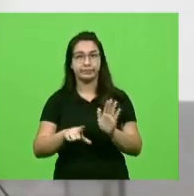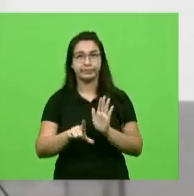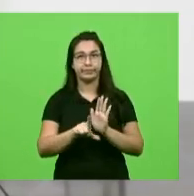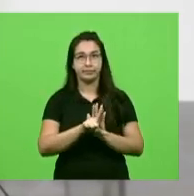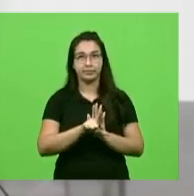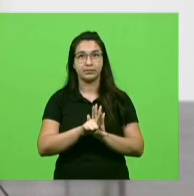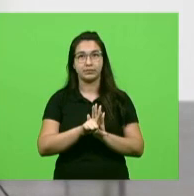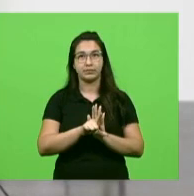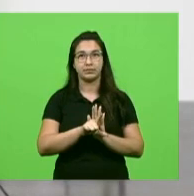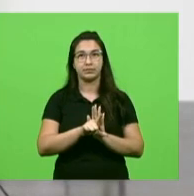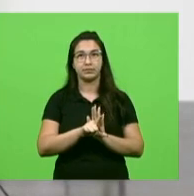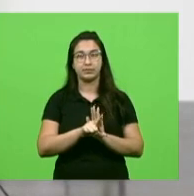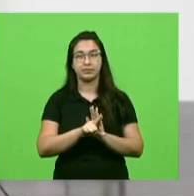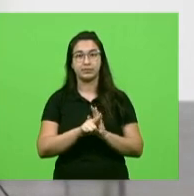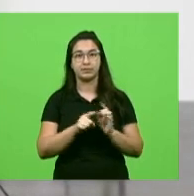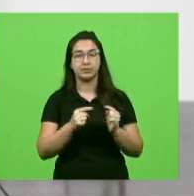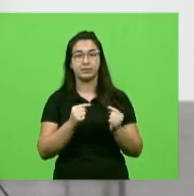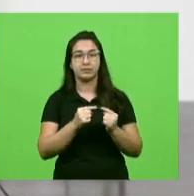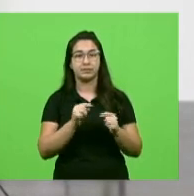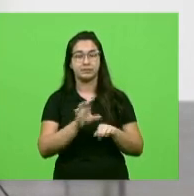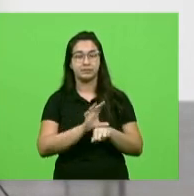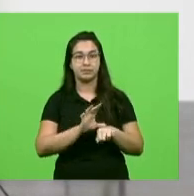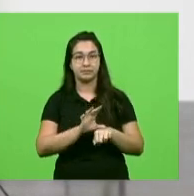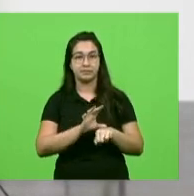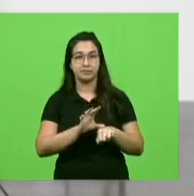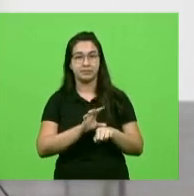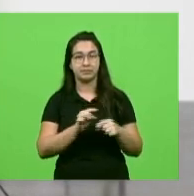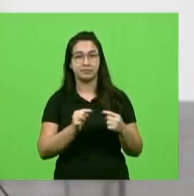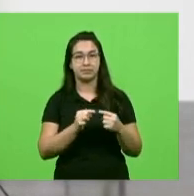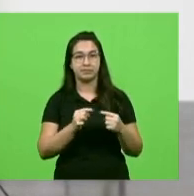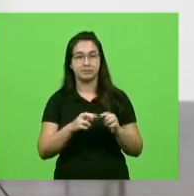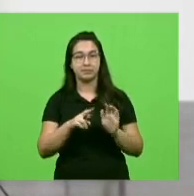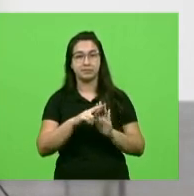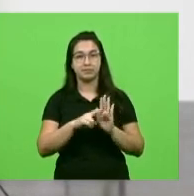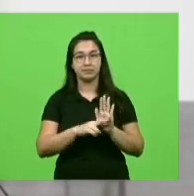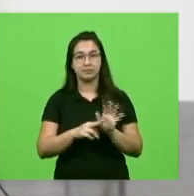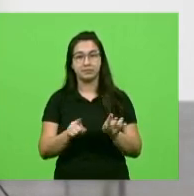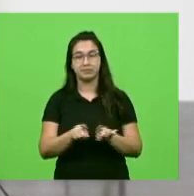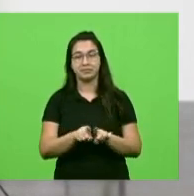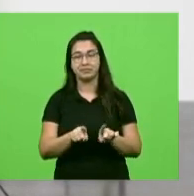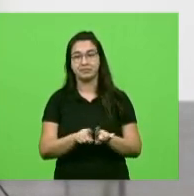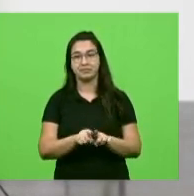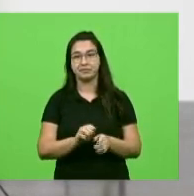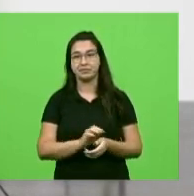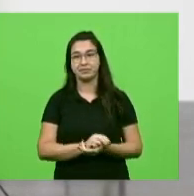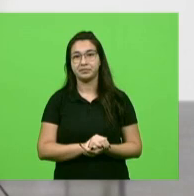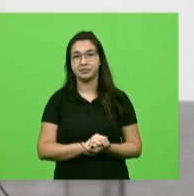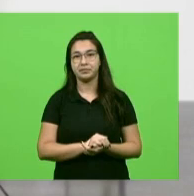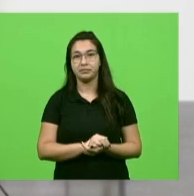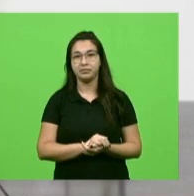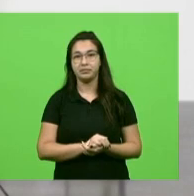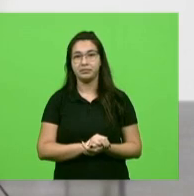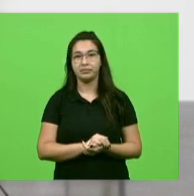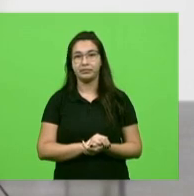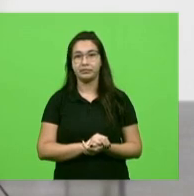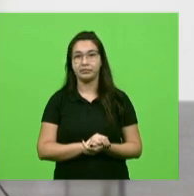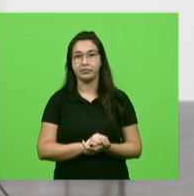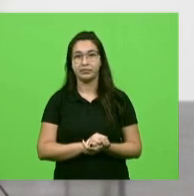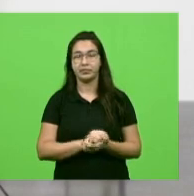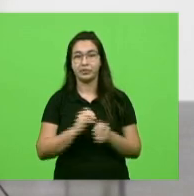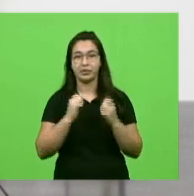devendo seguir os trâmites constitucionais, legais e regimentais. Submetido a plenário, o parecer